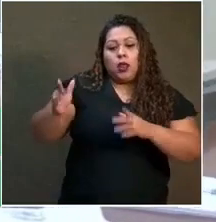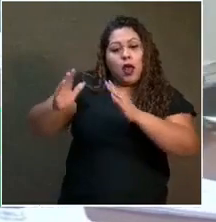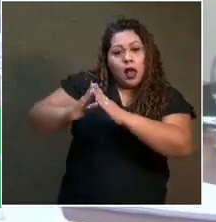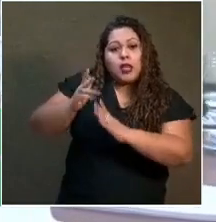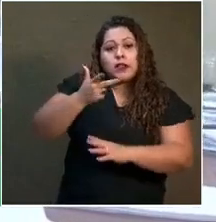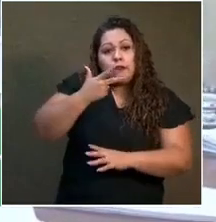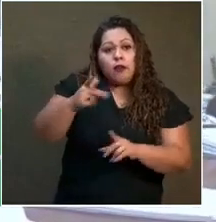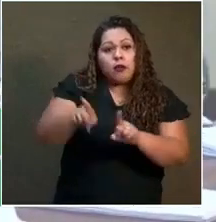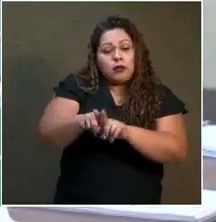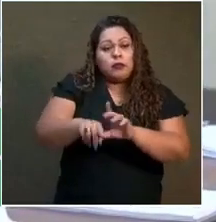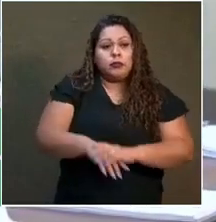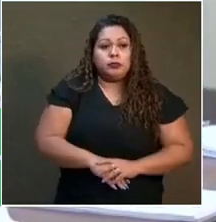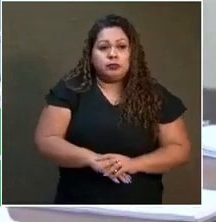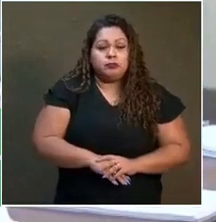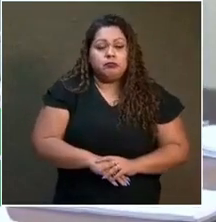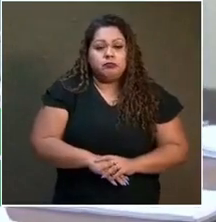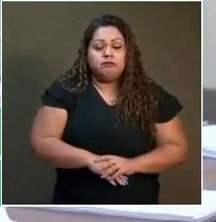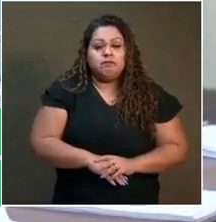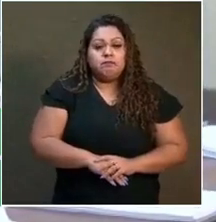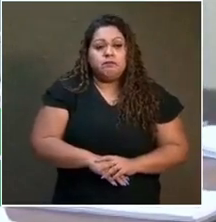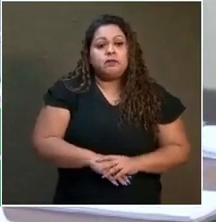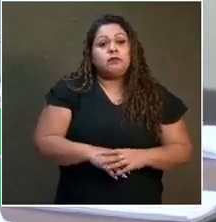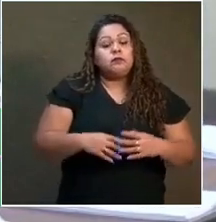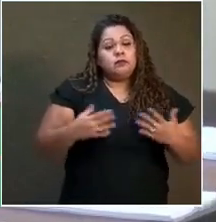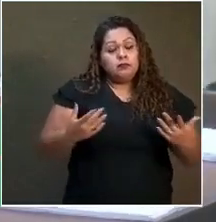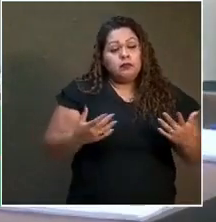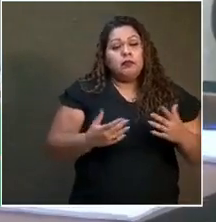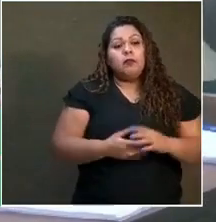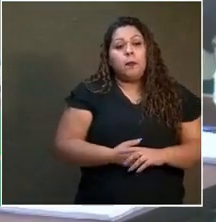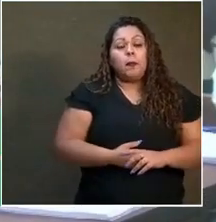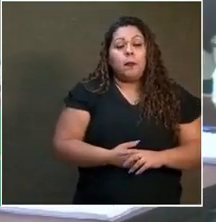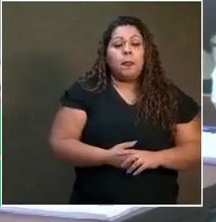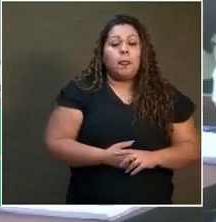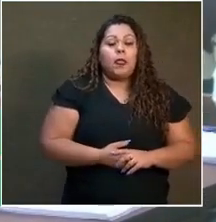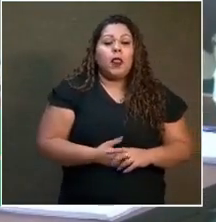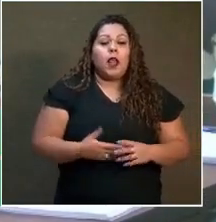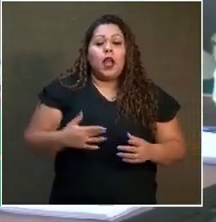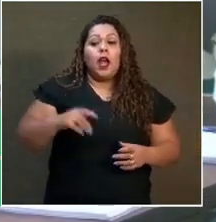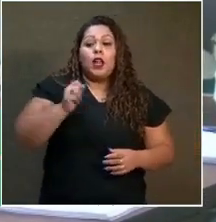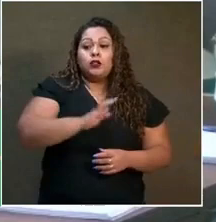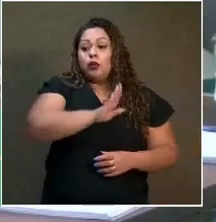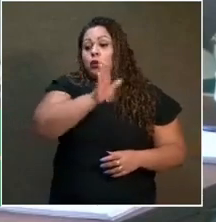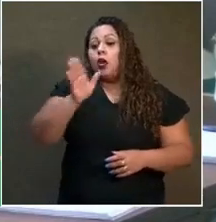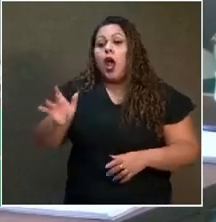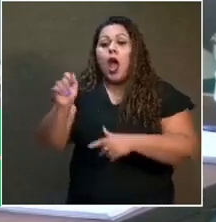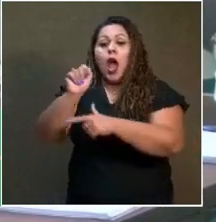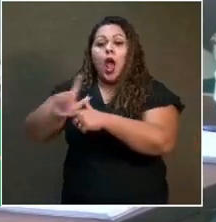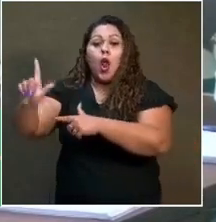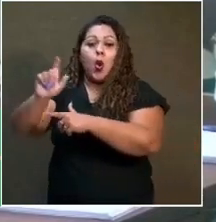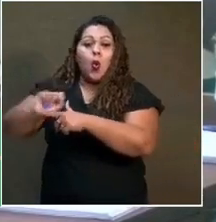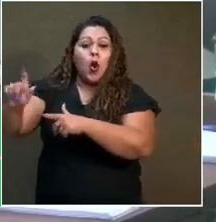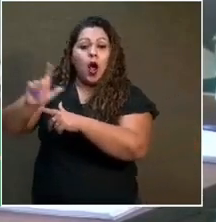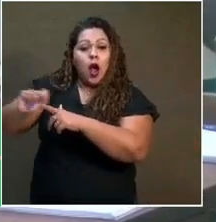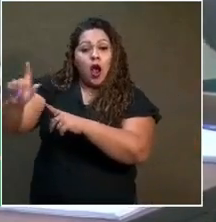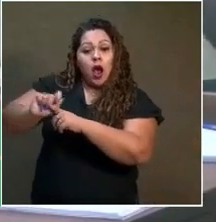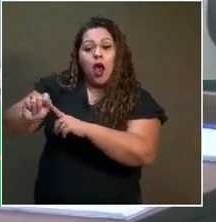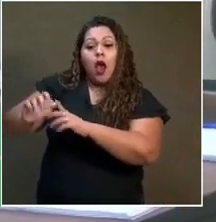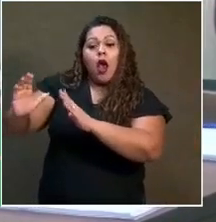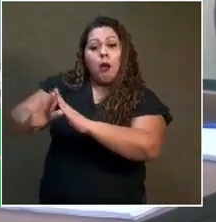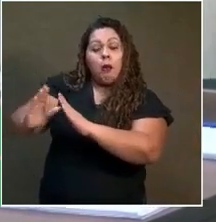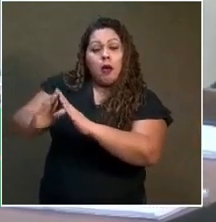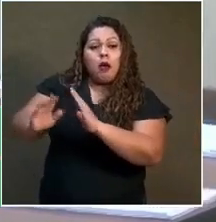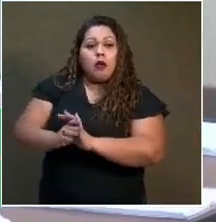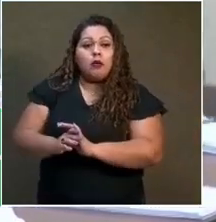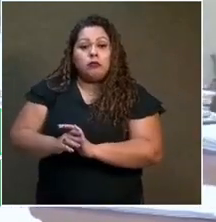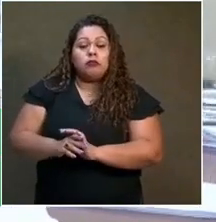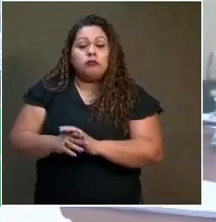ligaram. Na saída da casa do pai, eles foram lá alugar um apartamento. Alugaram um apartamento